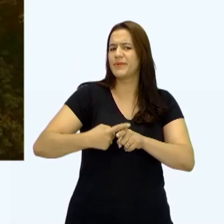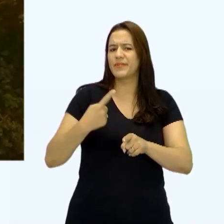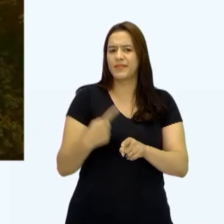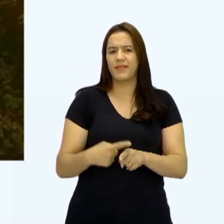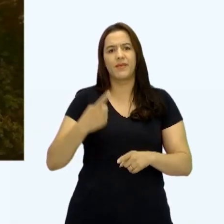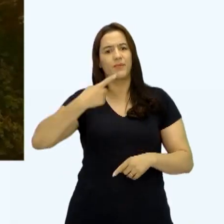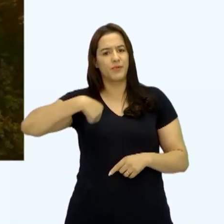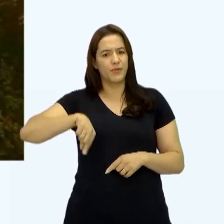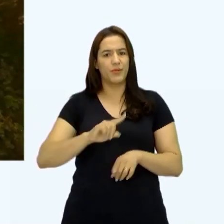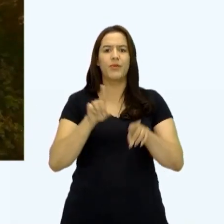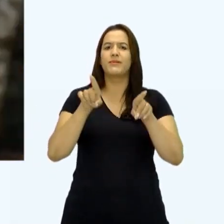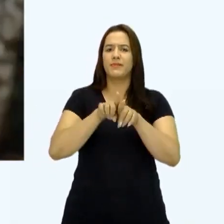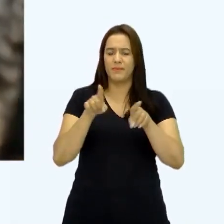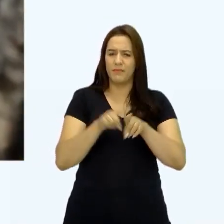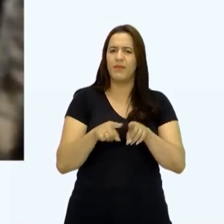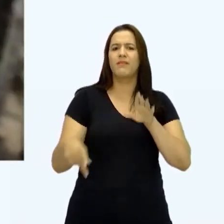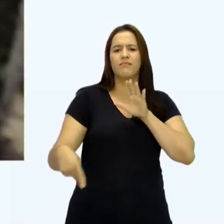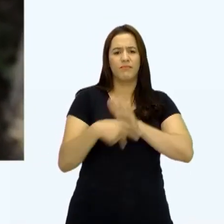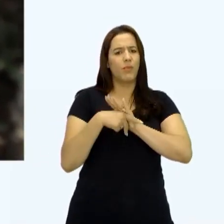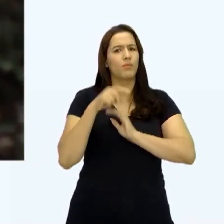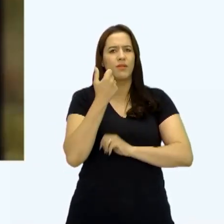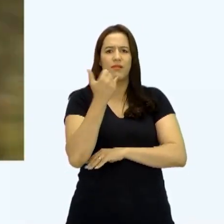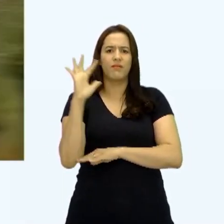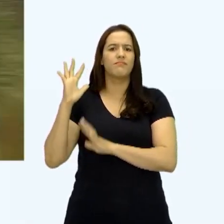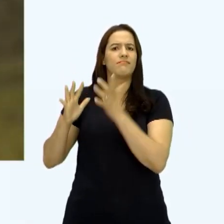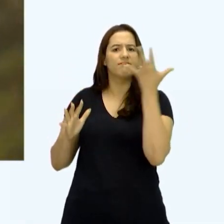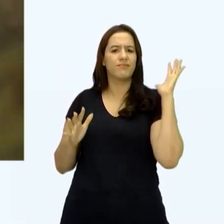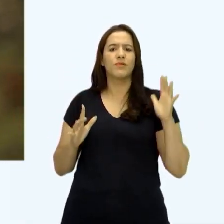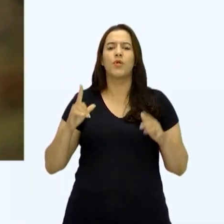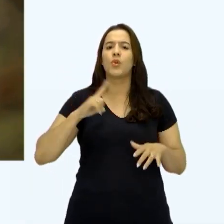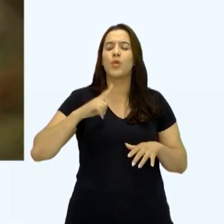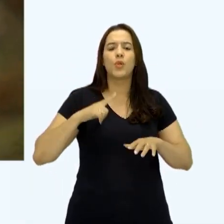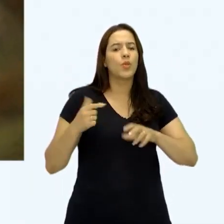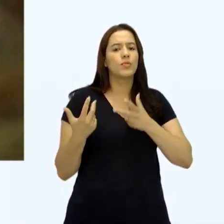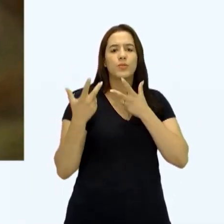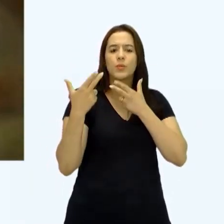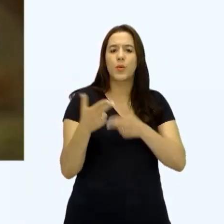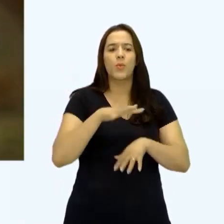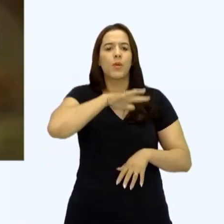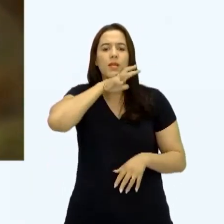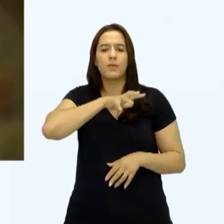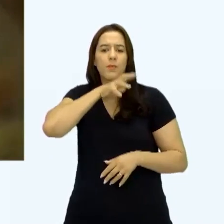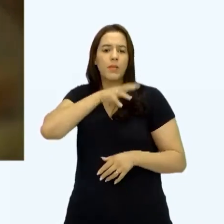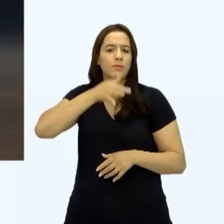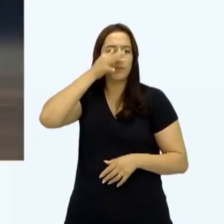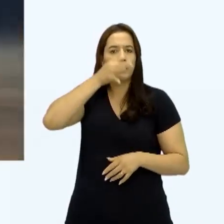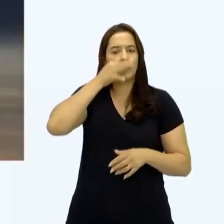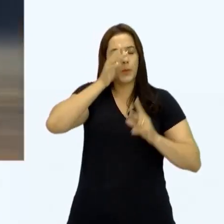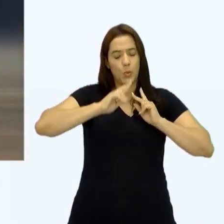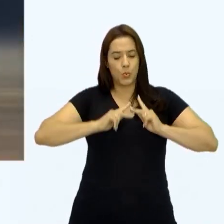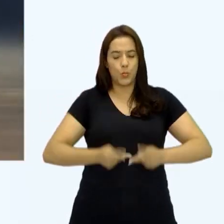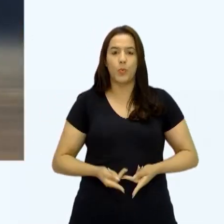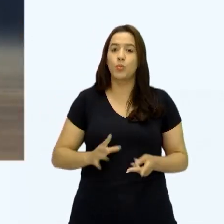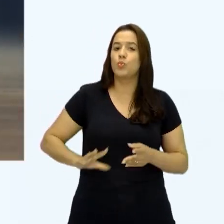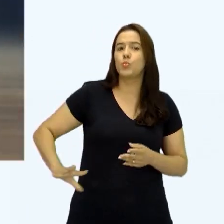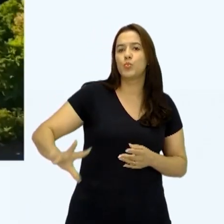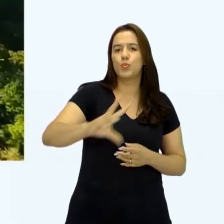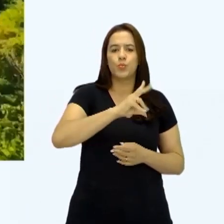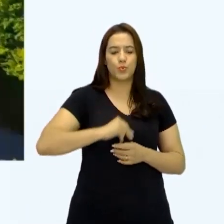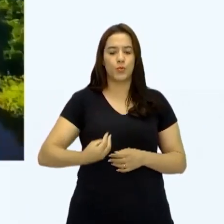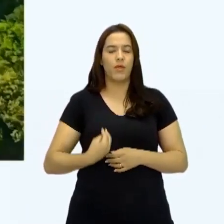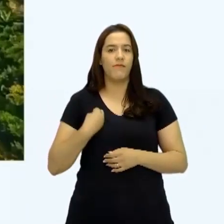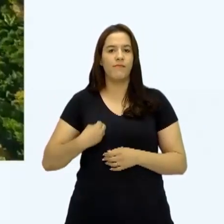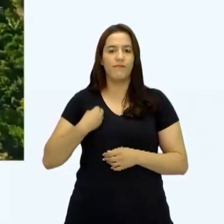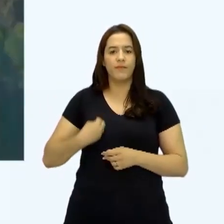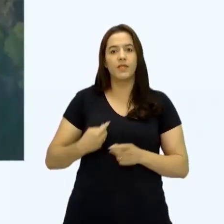nós também somos natureza. Pulsamos juntos, plantas, minerais, animais e os seres humanos. É um caldeirão de vida no